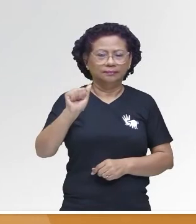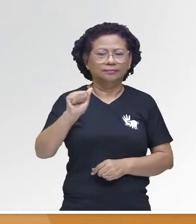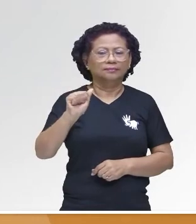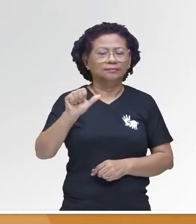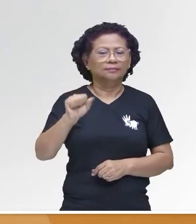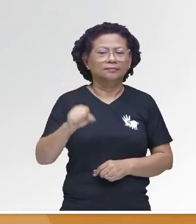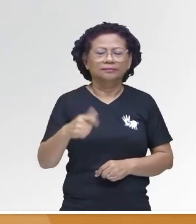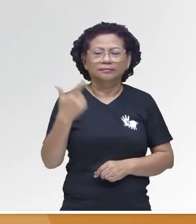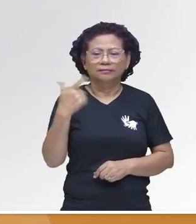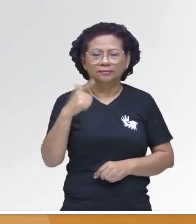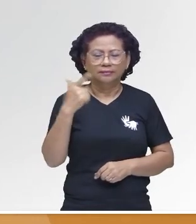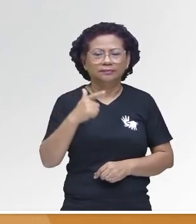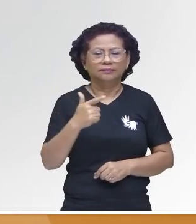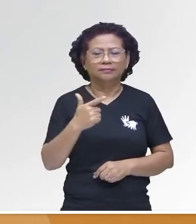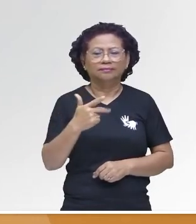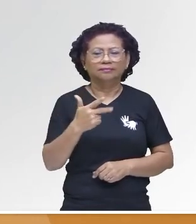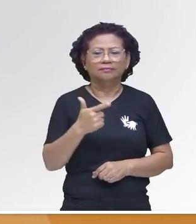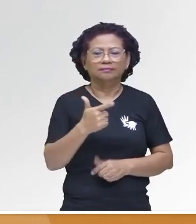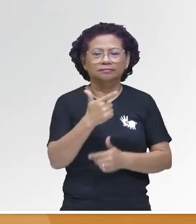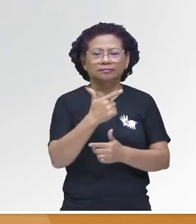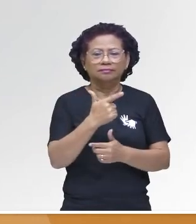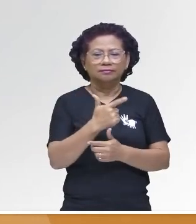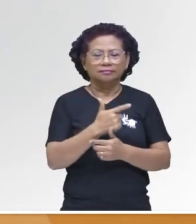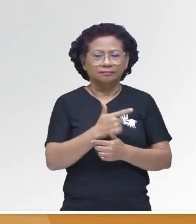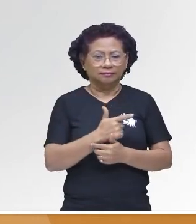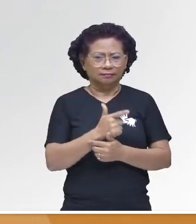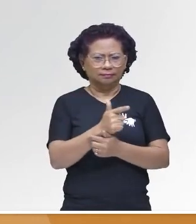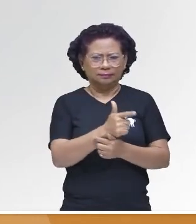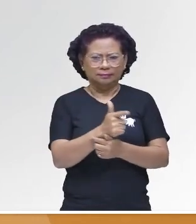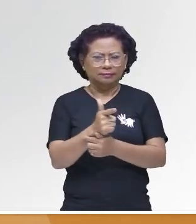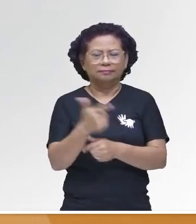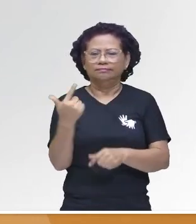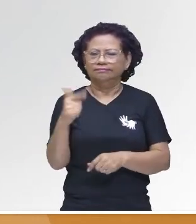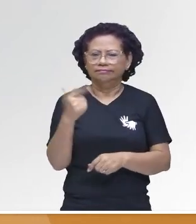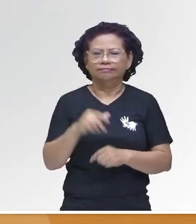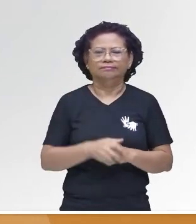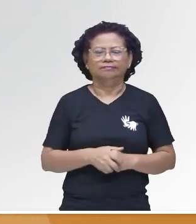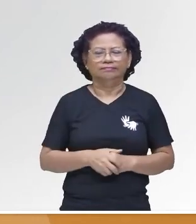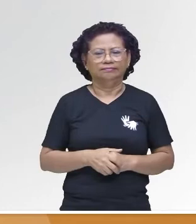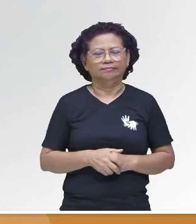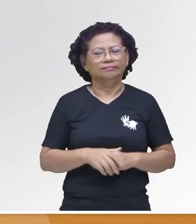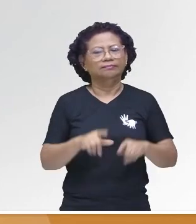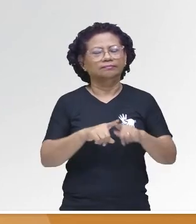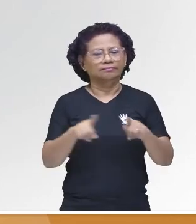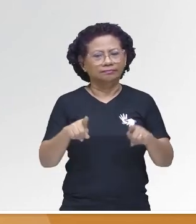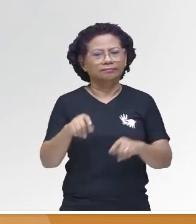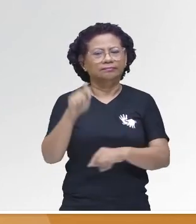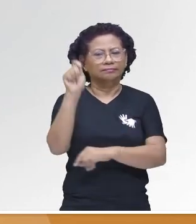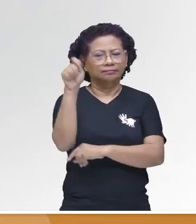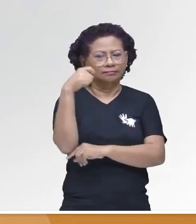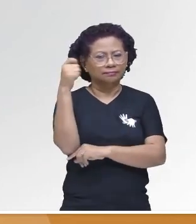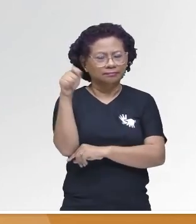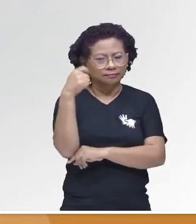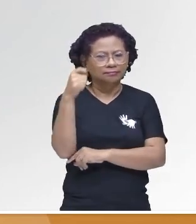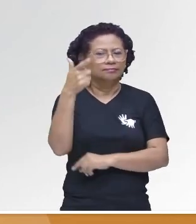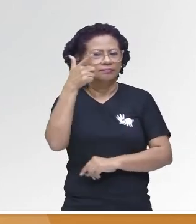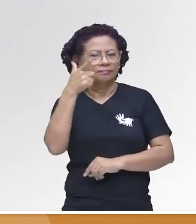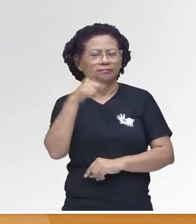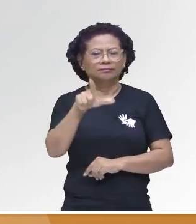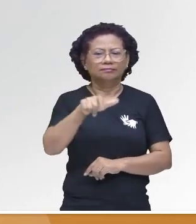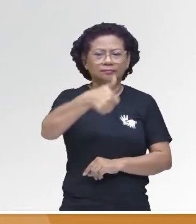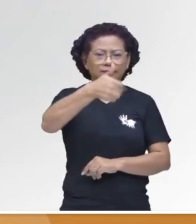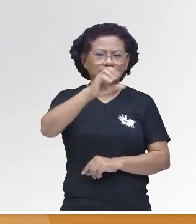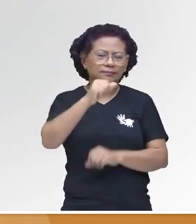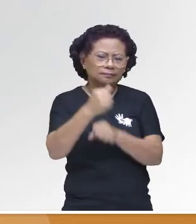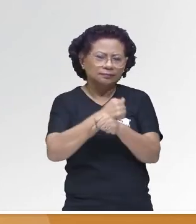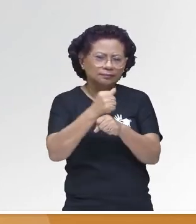botas. Qual será o resultado disso aí? Mas mesmo assim os gaúchos mantiveram uma luta por 10 anos.